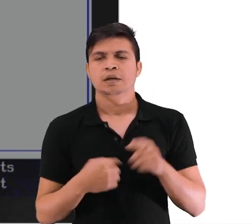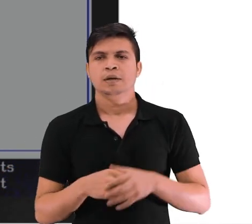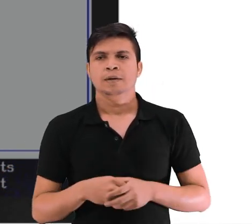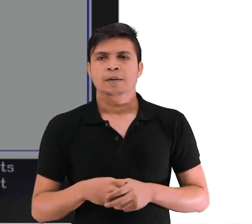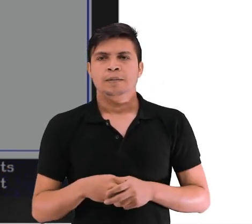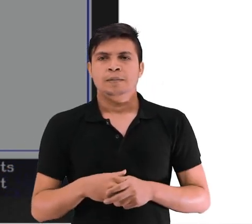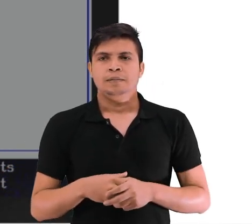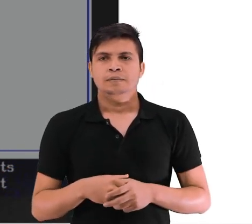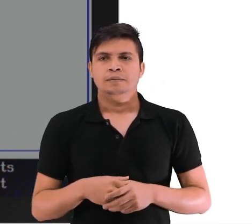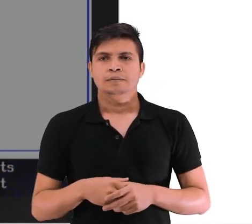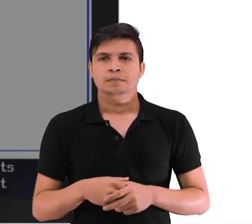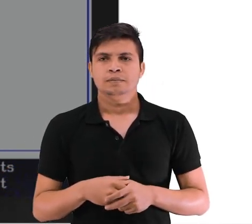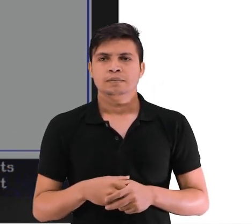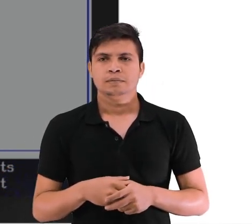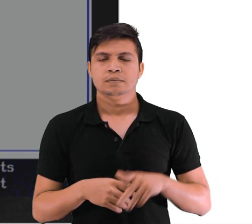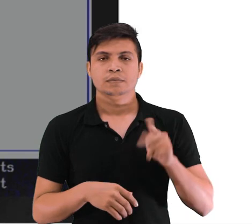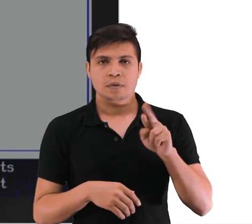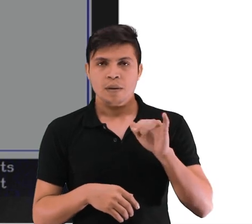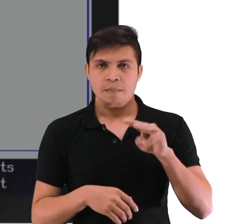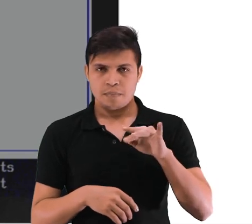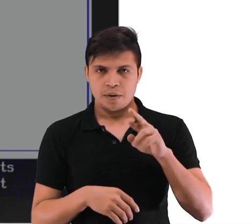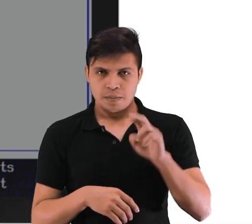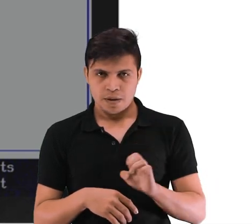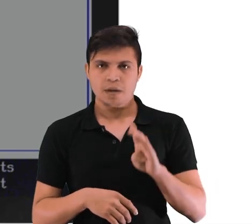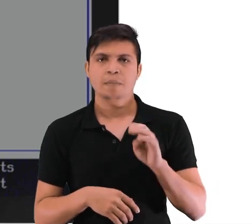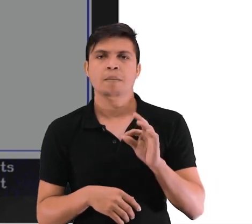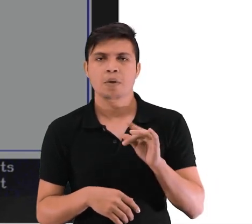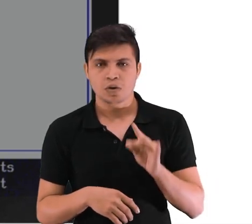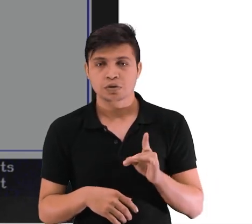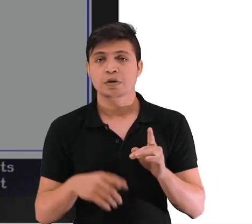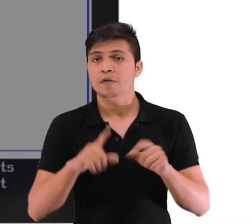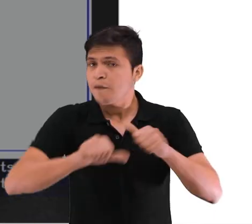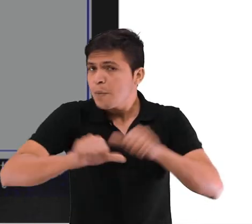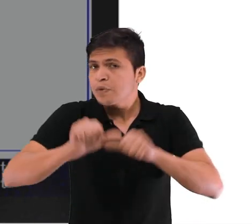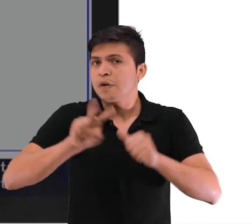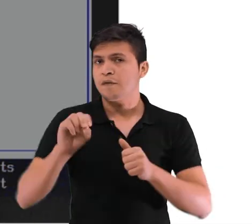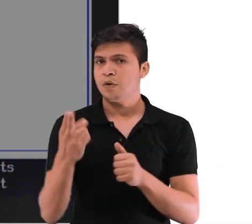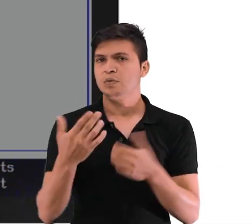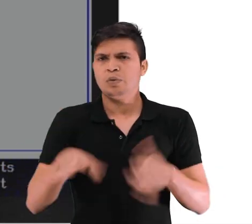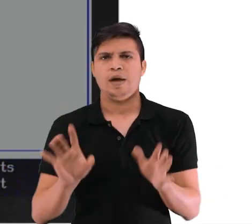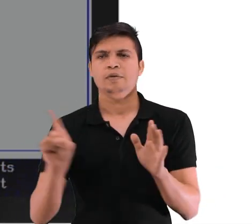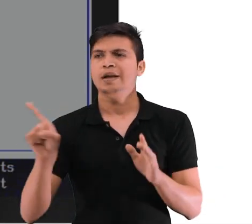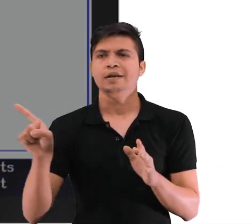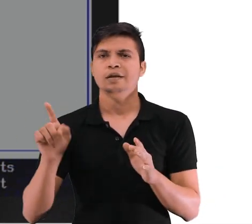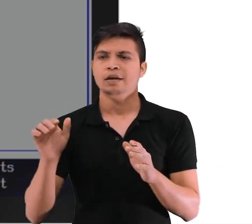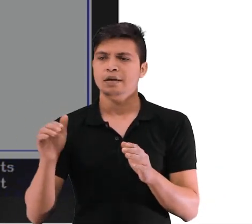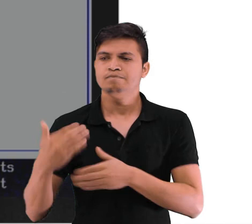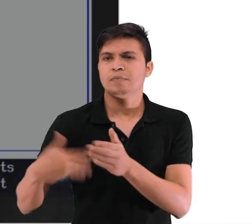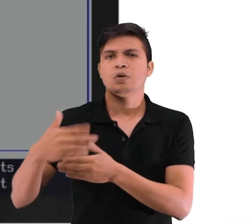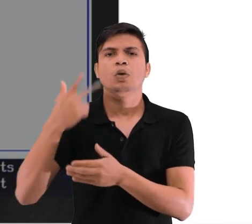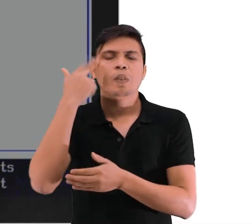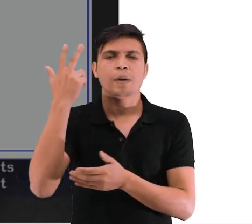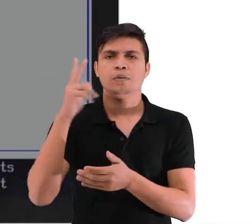na primeira opção, Primary Boot, e vou mudar as opções. Eu não quero que ele dê mais boot pelo HD,